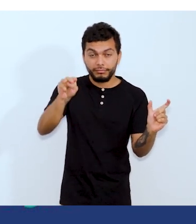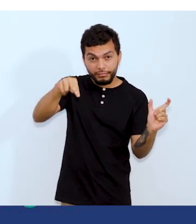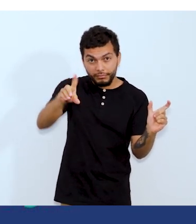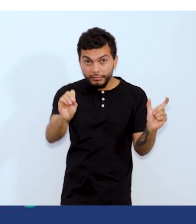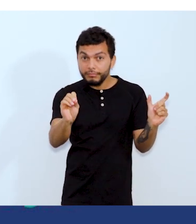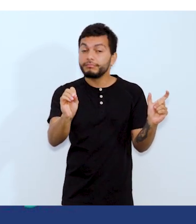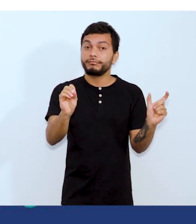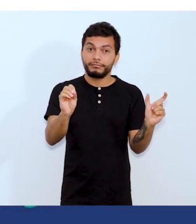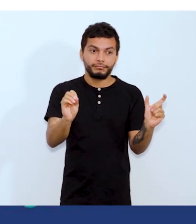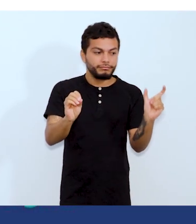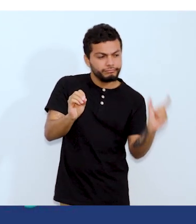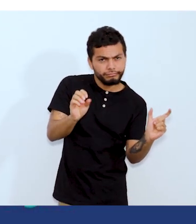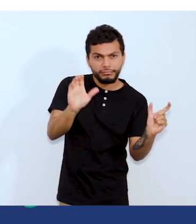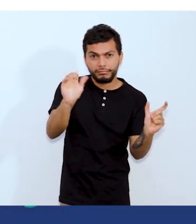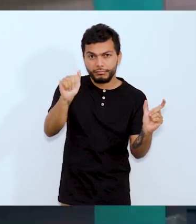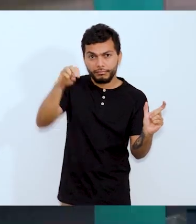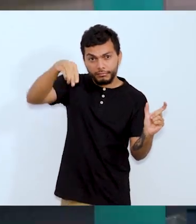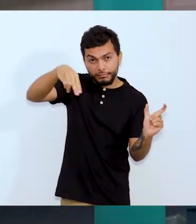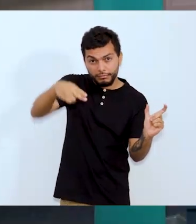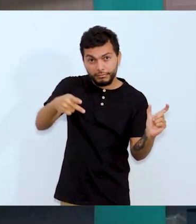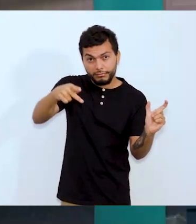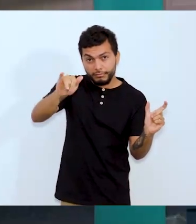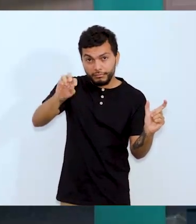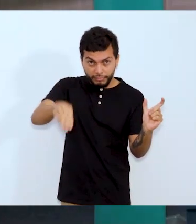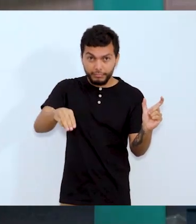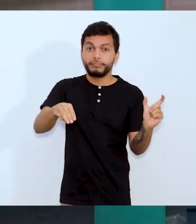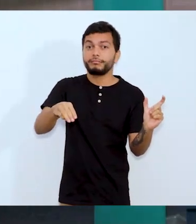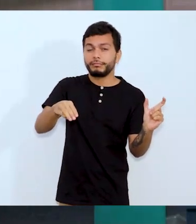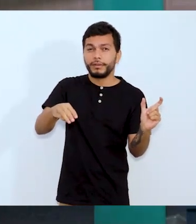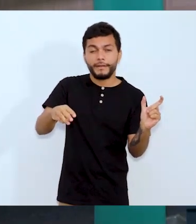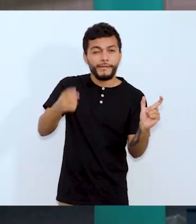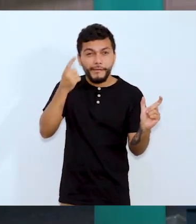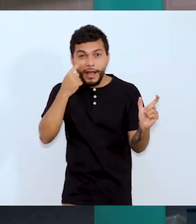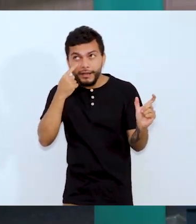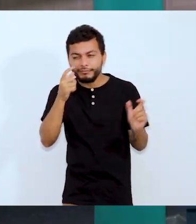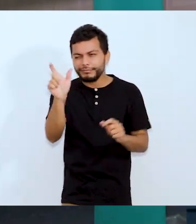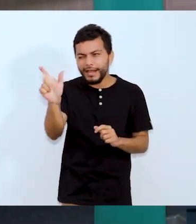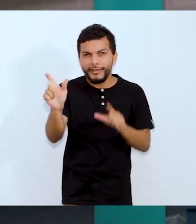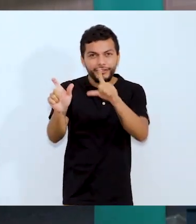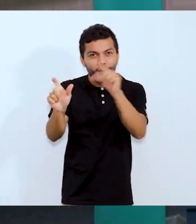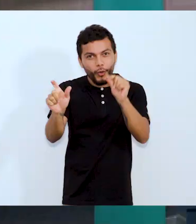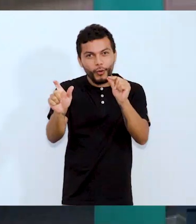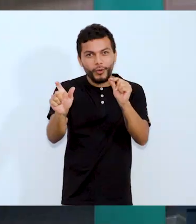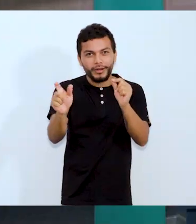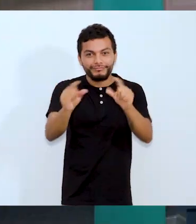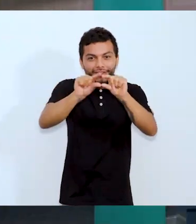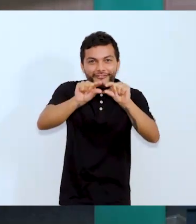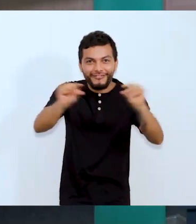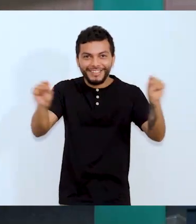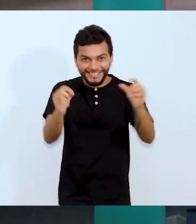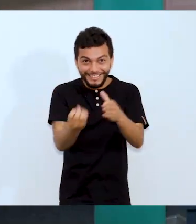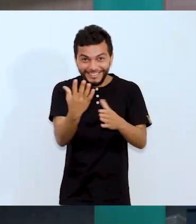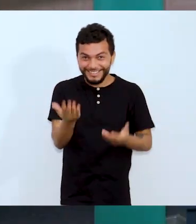segundo, capim. Vamos pegar uma dessas palavras e formarmos uma frase?